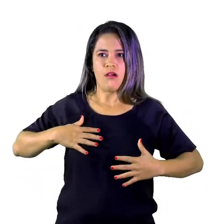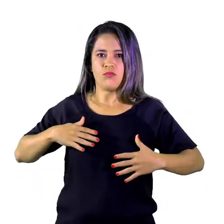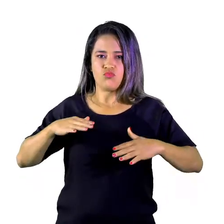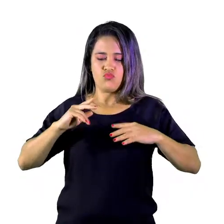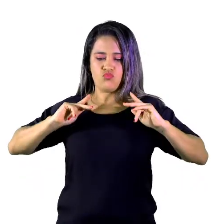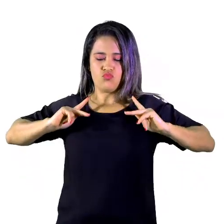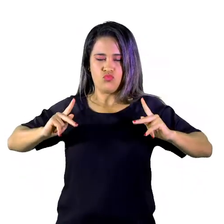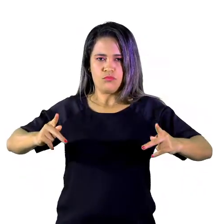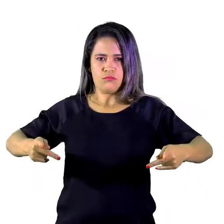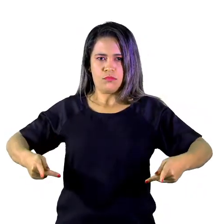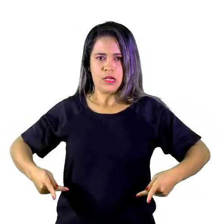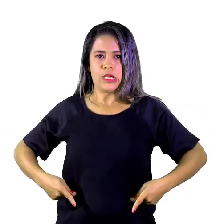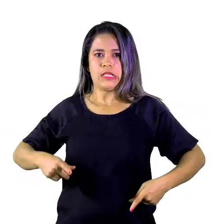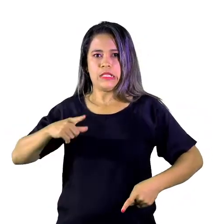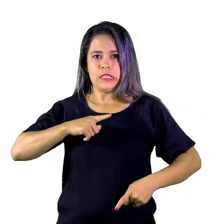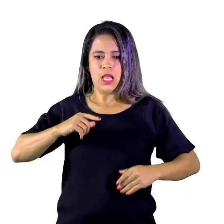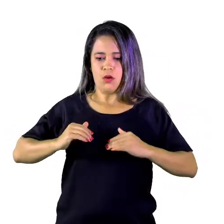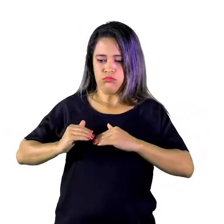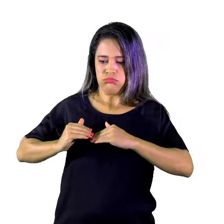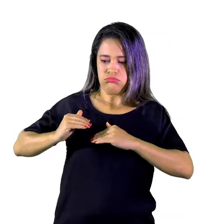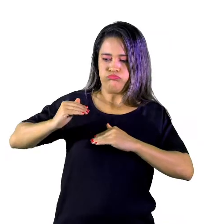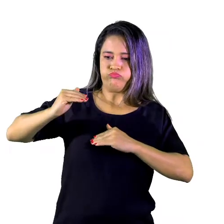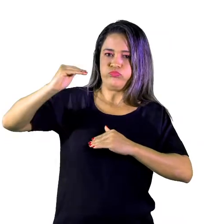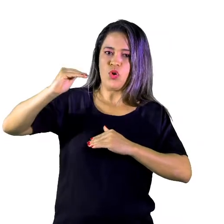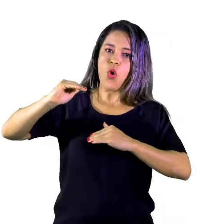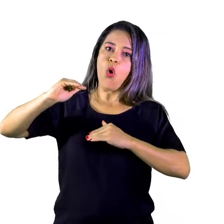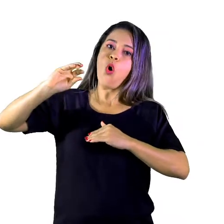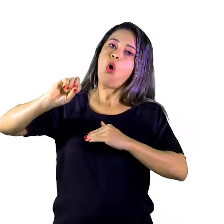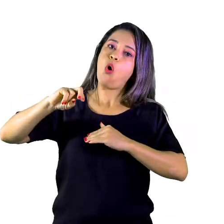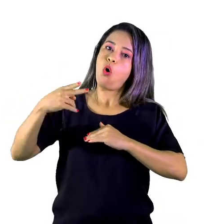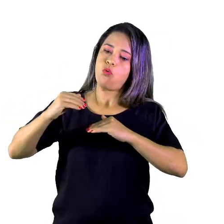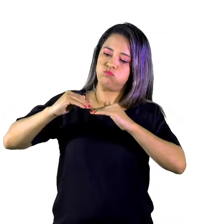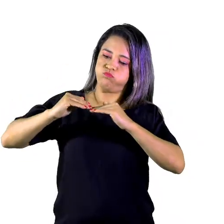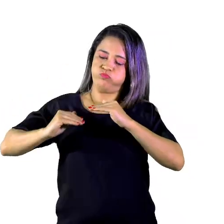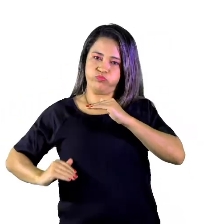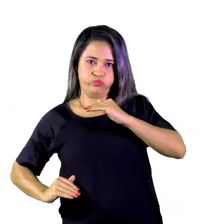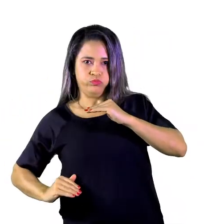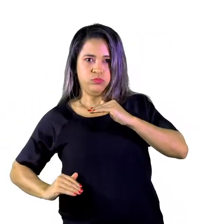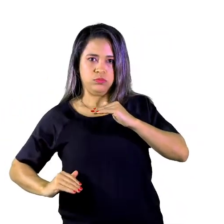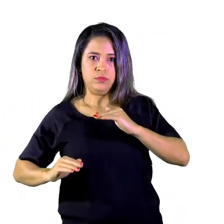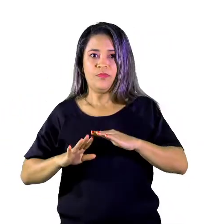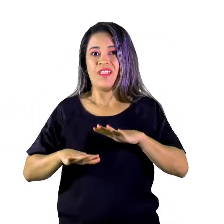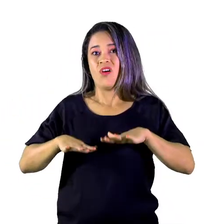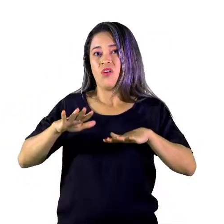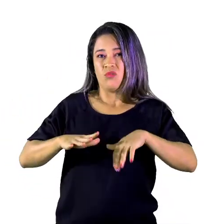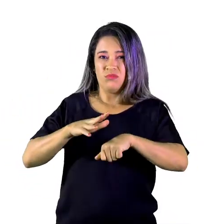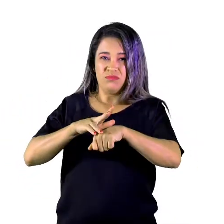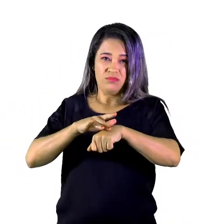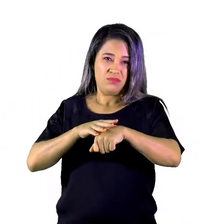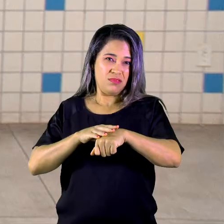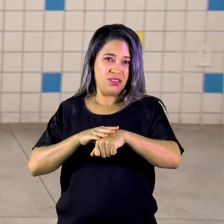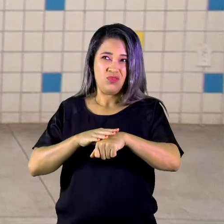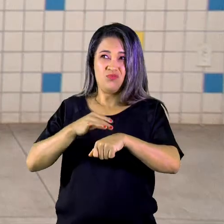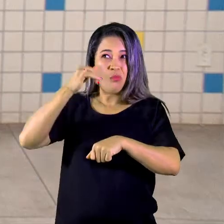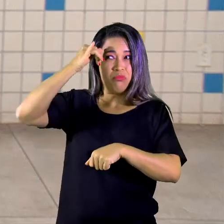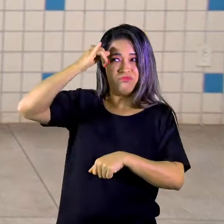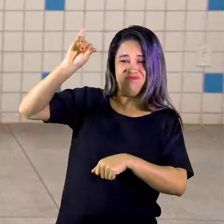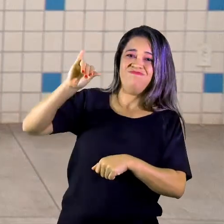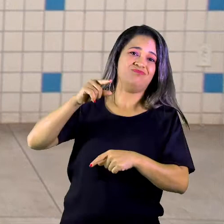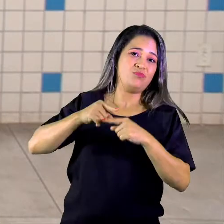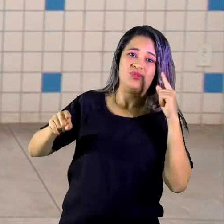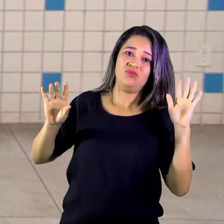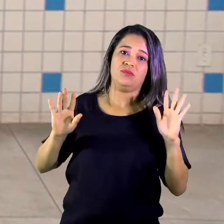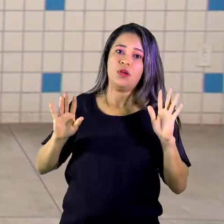humano encontram-se alteradas ou prejudicadas. Algumas doenças não podem ser evitadas, como